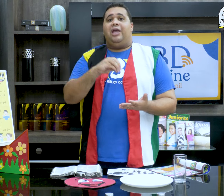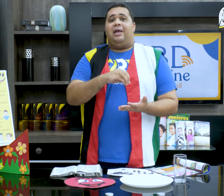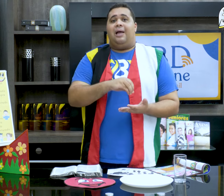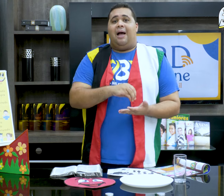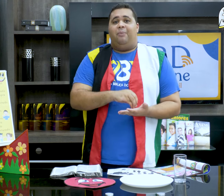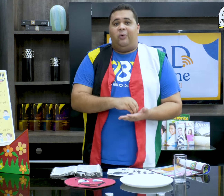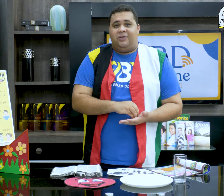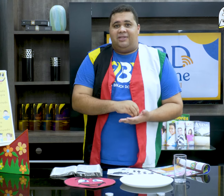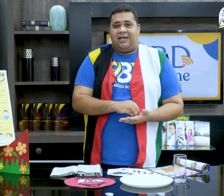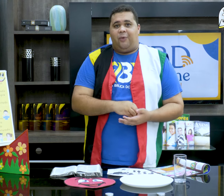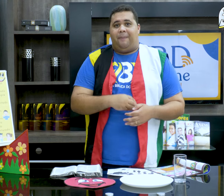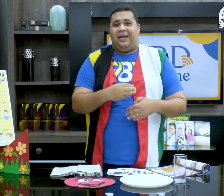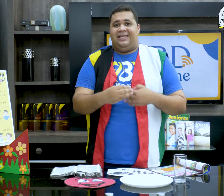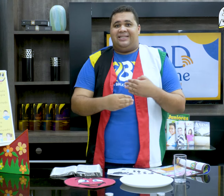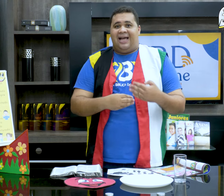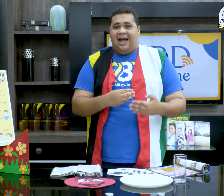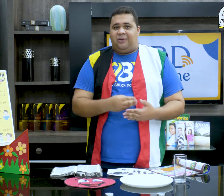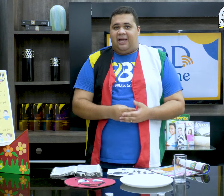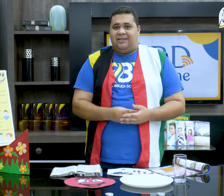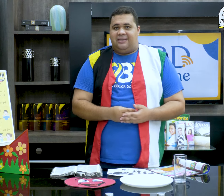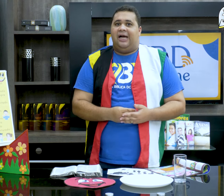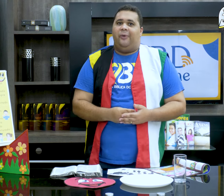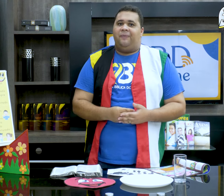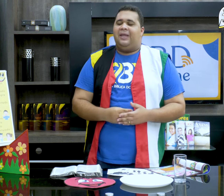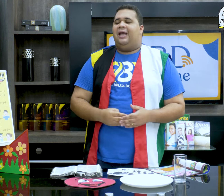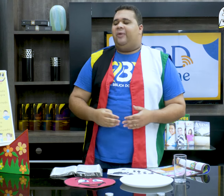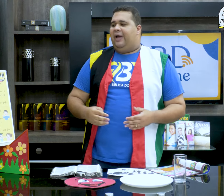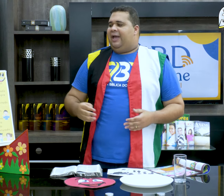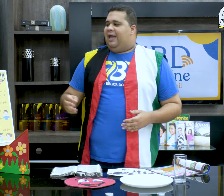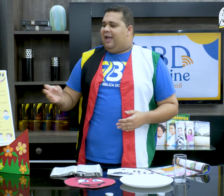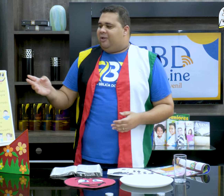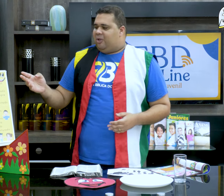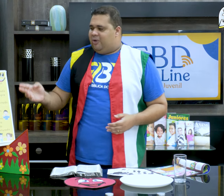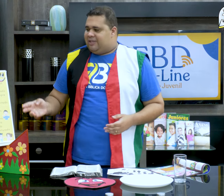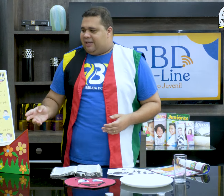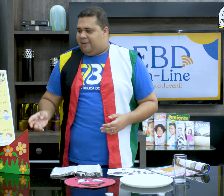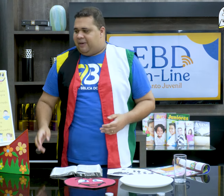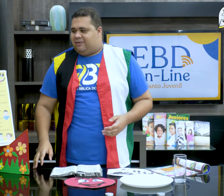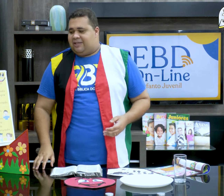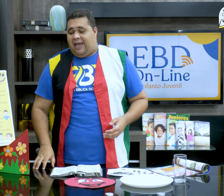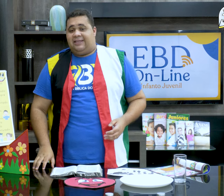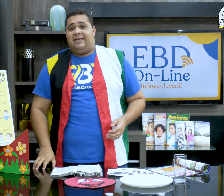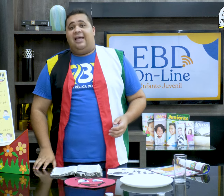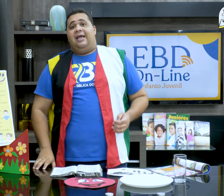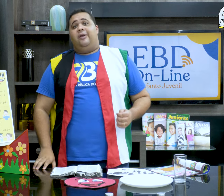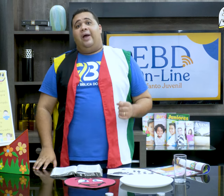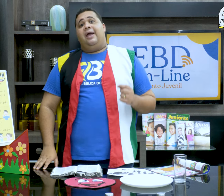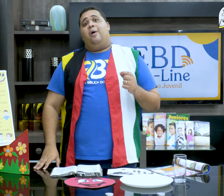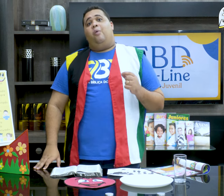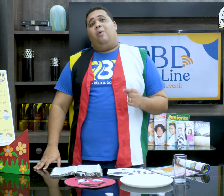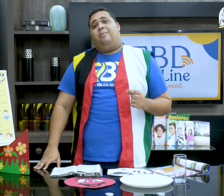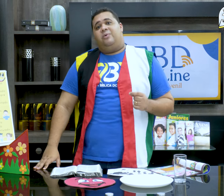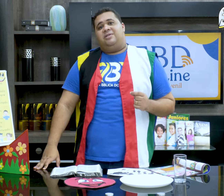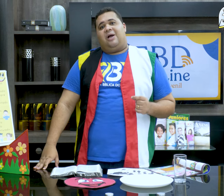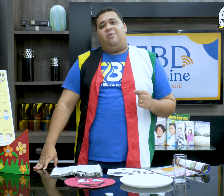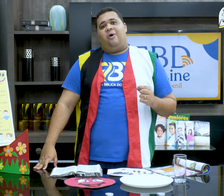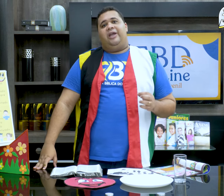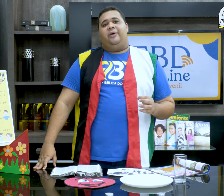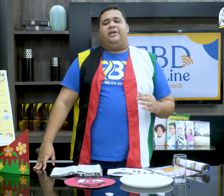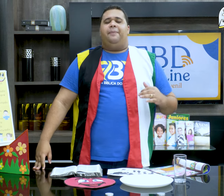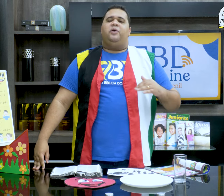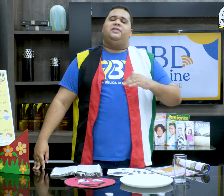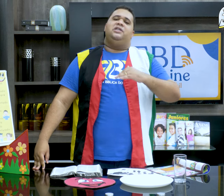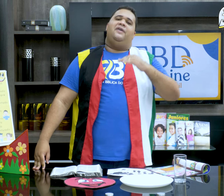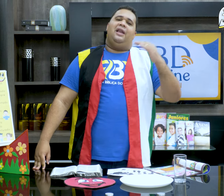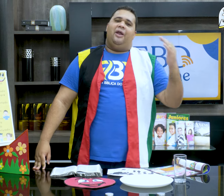incluir a música no aprendizado da lição não é eu trouxe aqui para vocês não é uma música Um